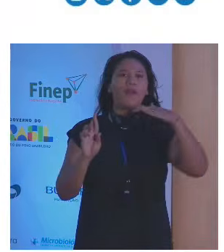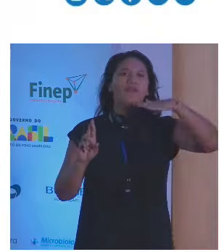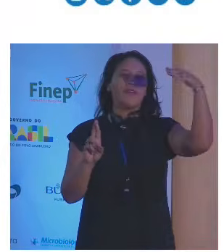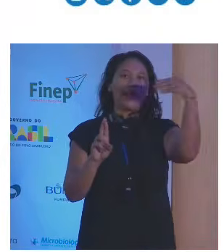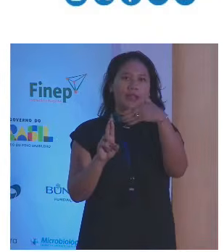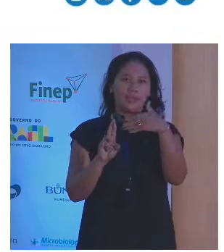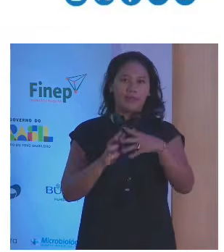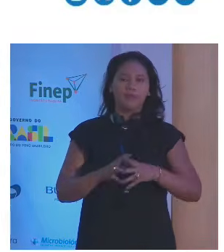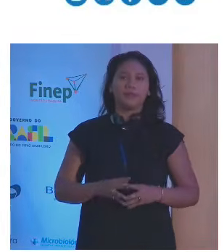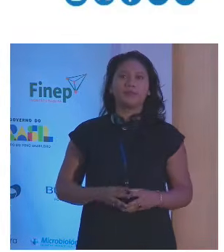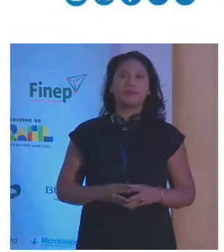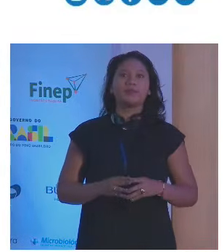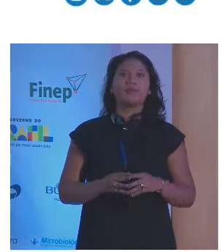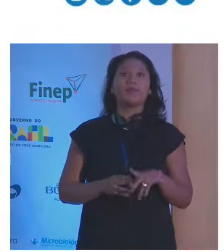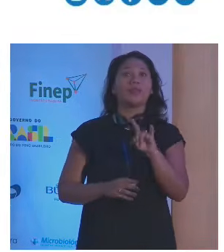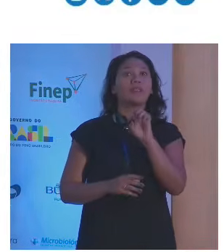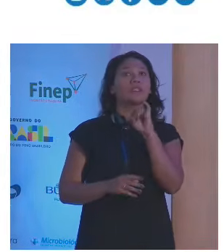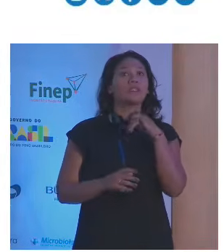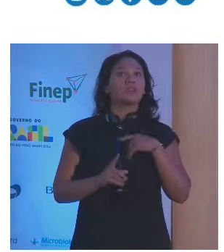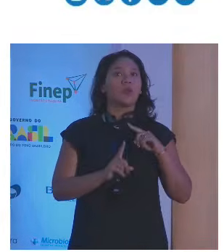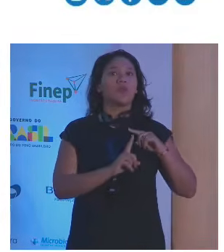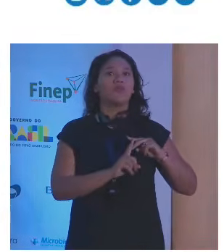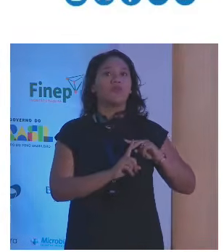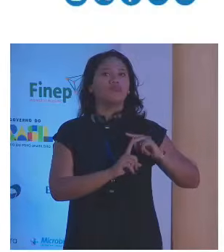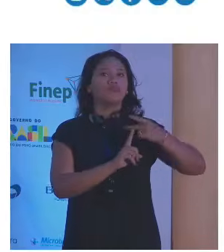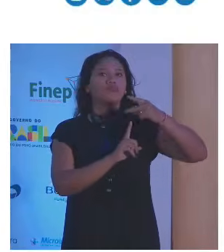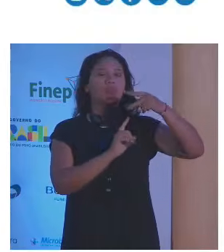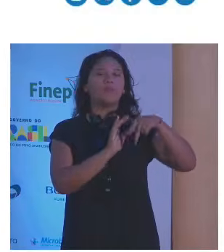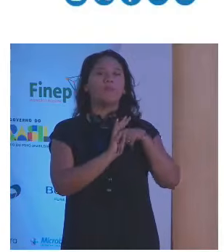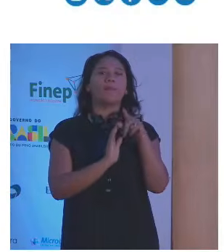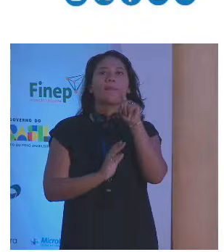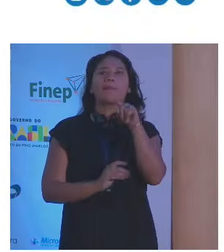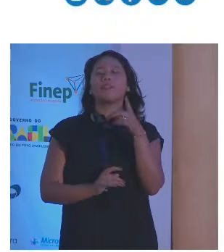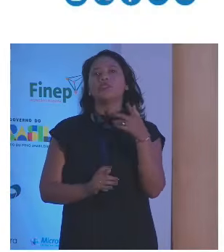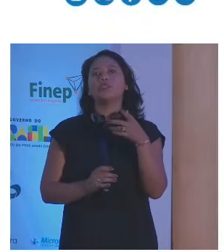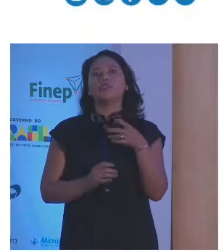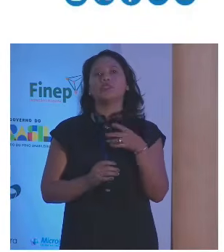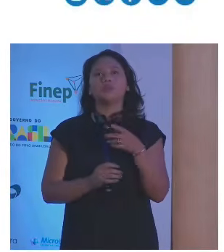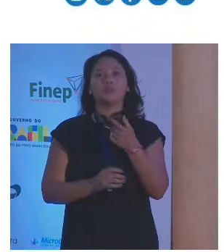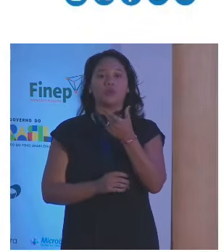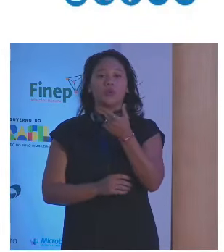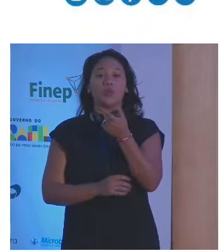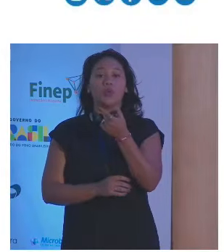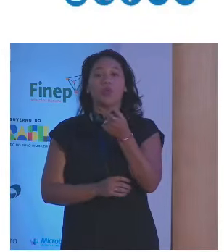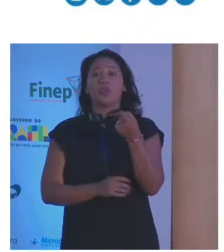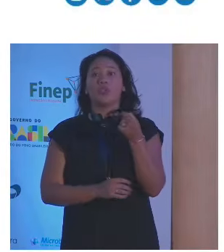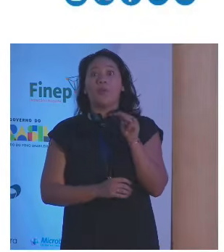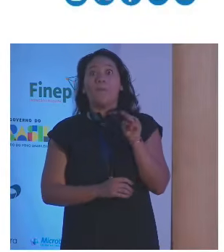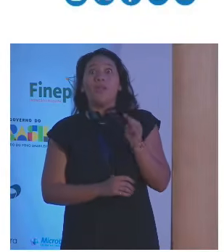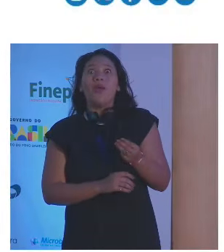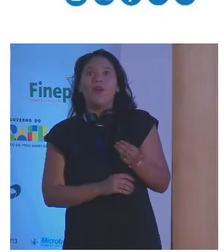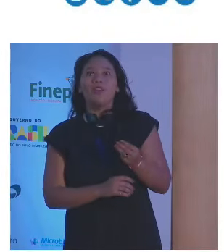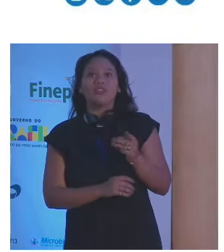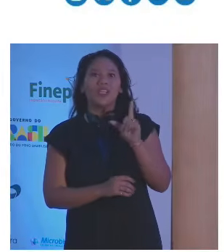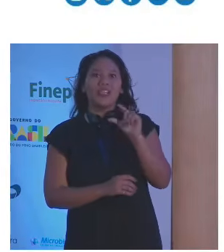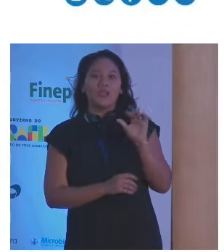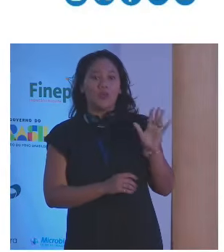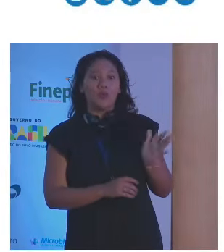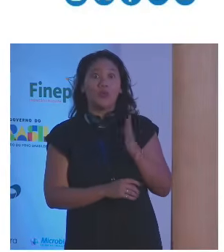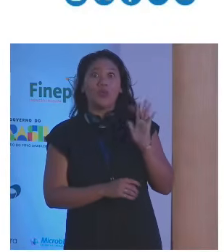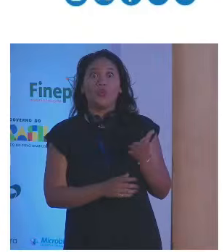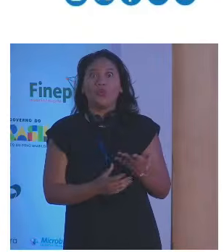né? Mas se a gente multiplicar por essa vazão, que é de 200 milhões de litros por segundo,